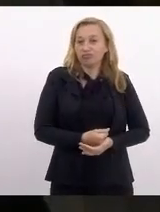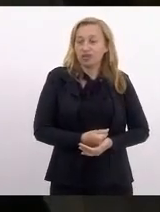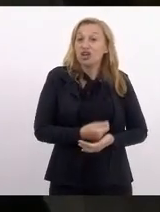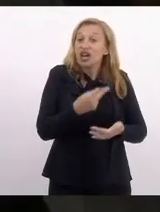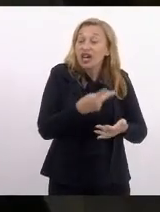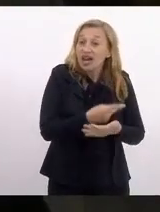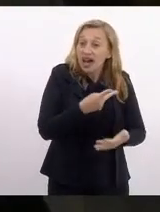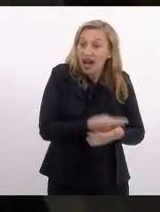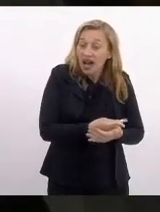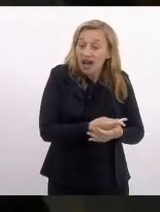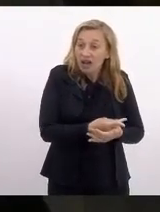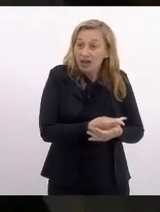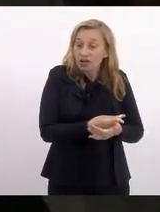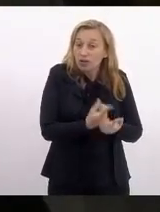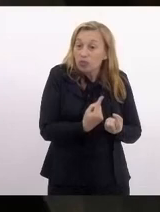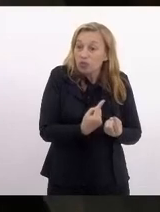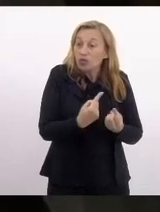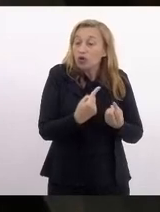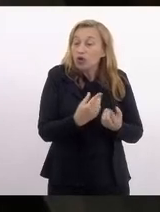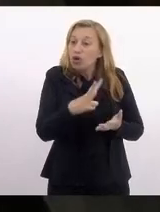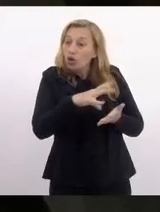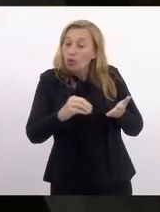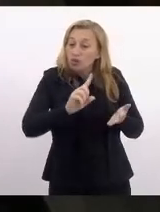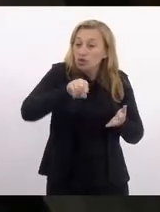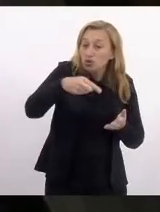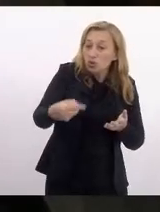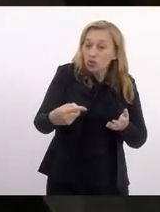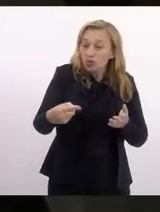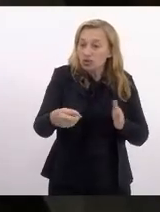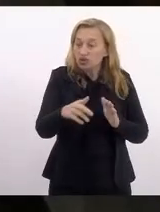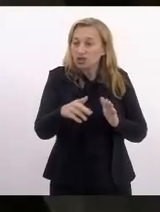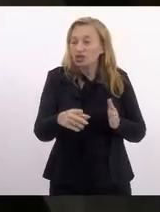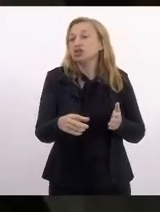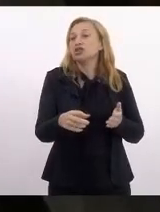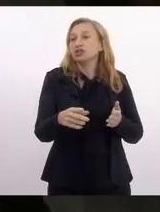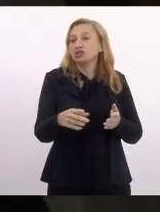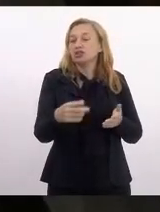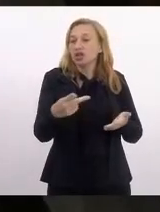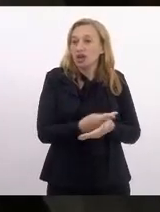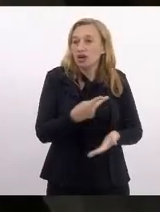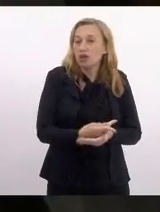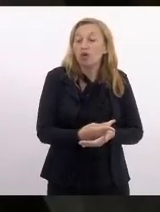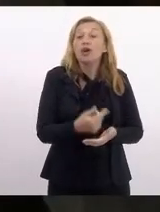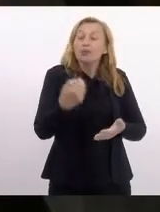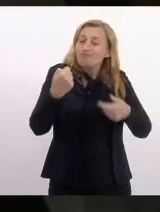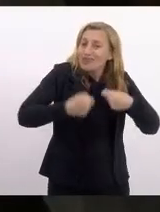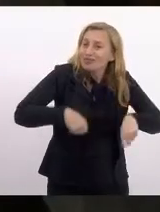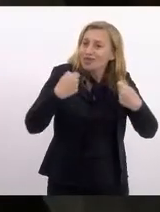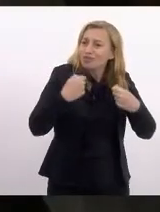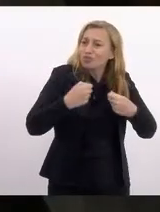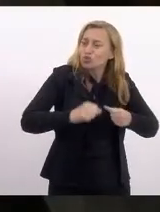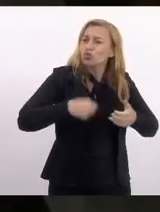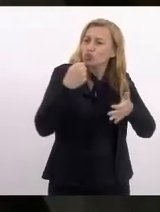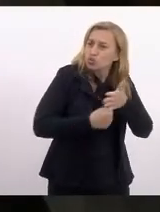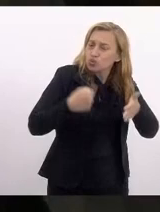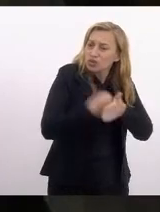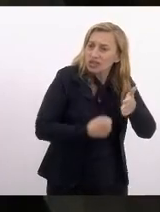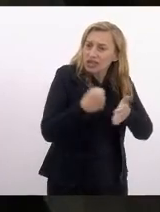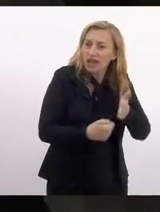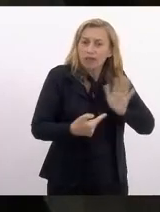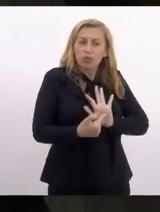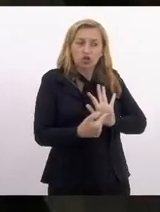condenado que não a sentença que foi conta de uma outra sentença isso a gente tem que lutar e tem que fazer com que o judiciário